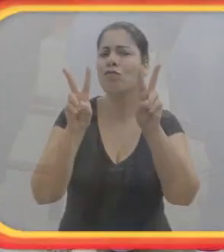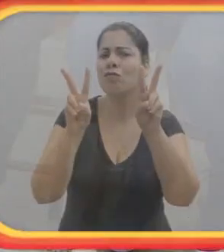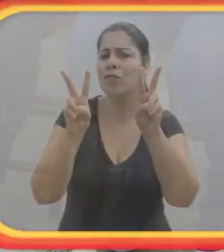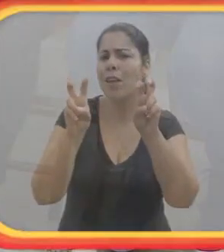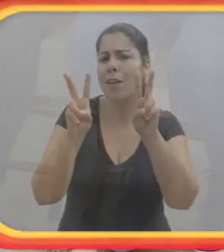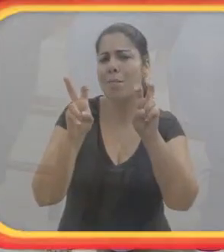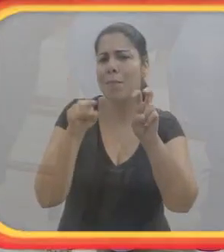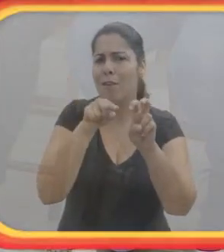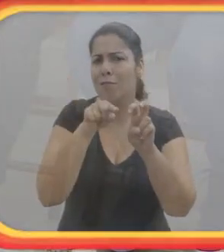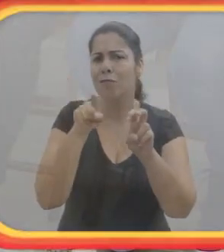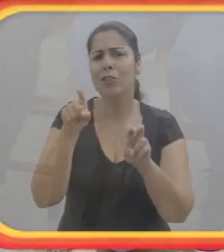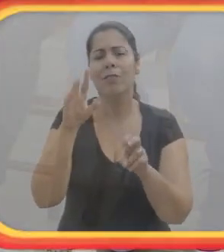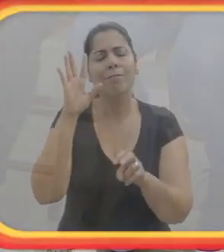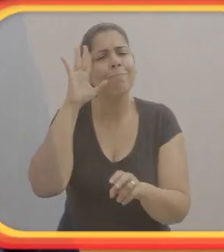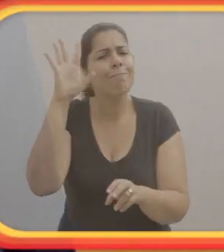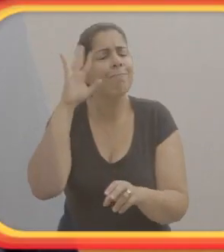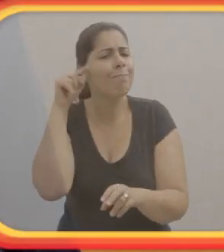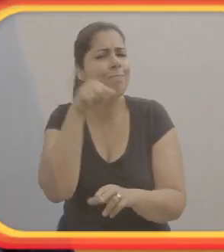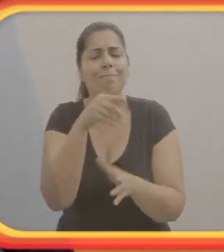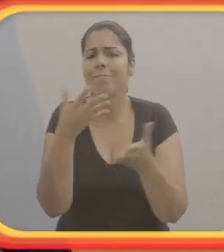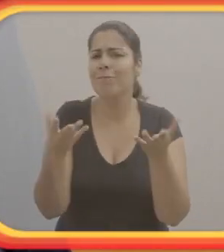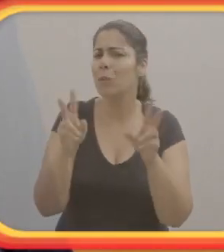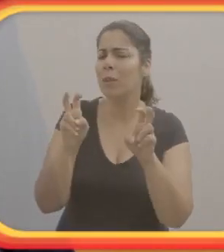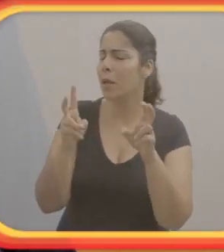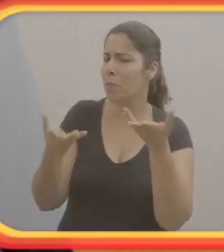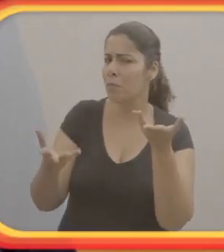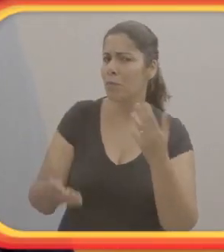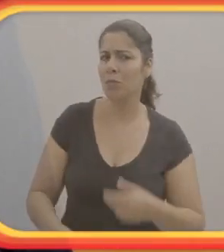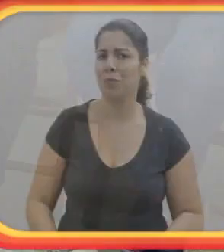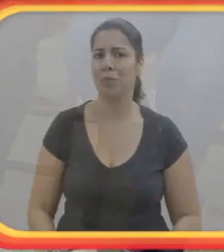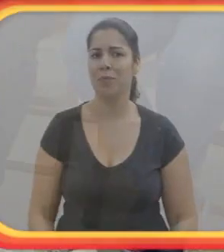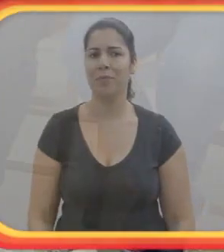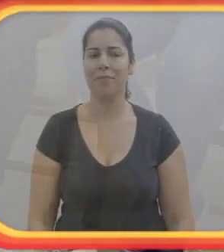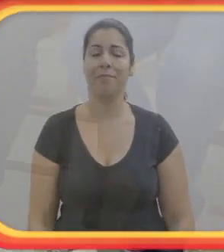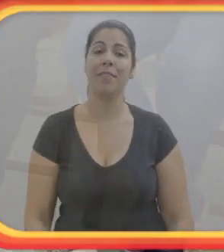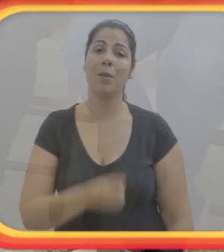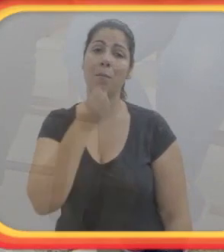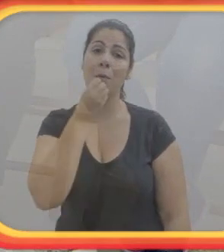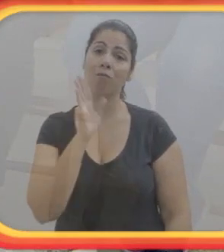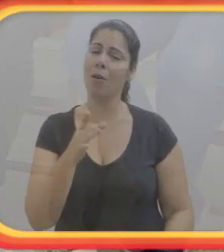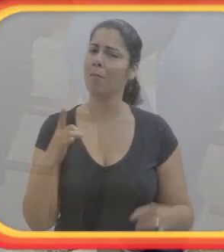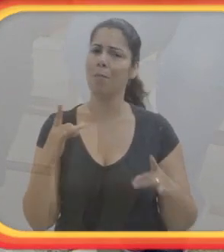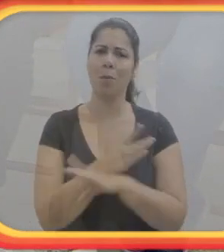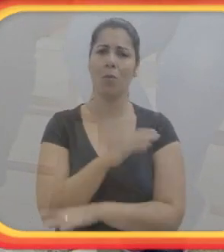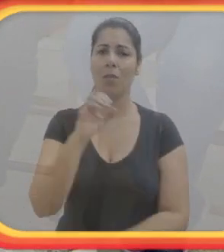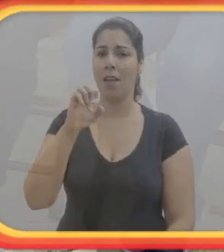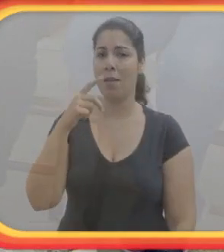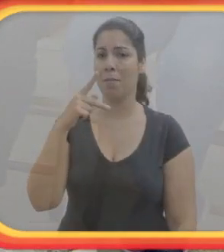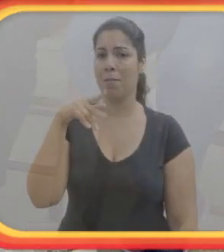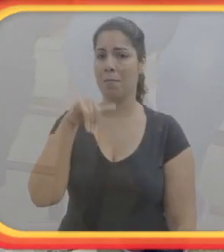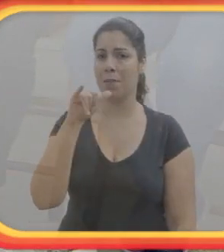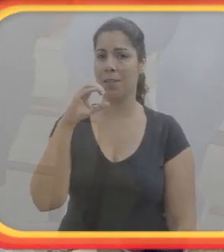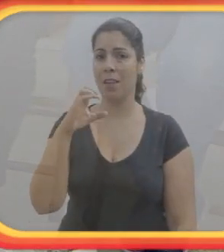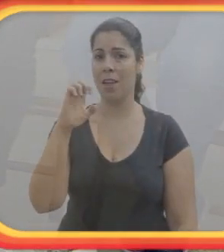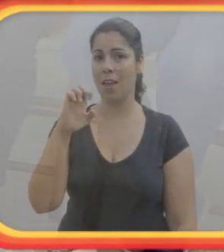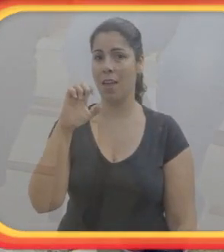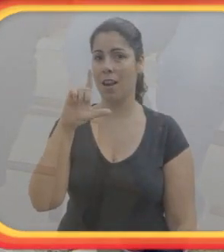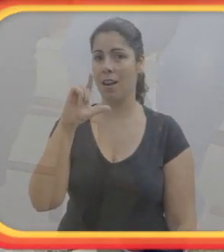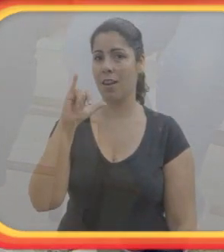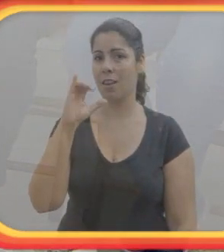quadros. Virão mais livros por aí? Uhum. Qual vai ser o tema? Você já pensou nisso? Bom, já está pronto o Epic Alice, só falta